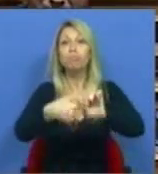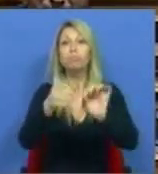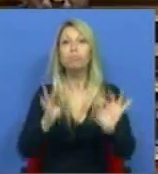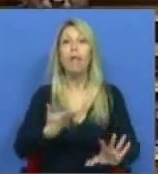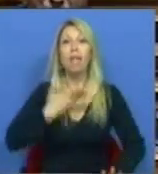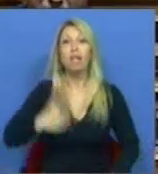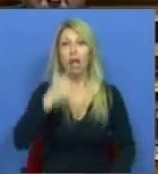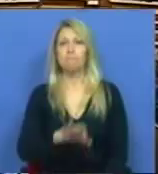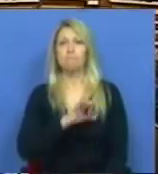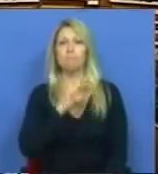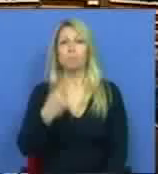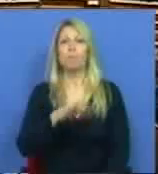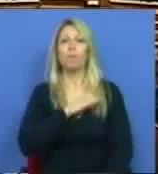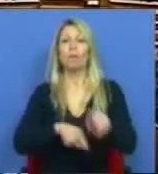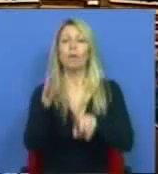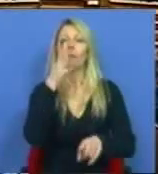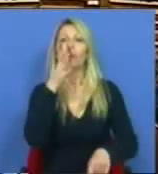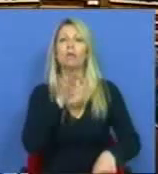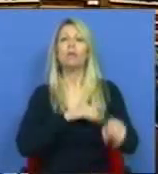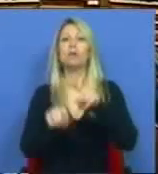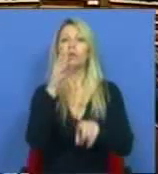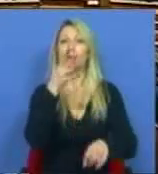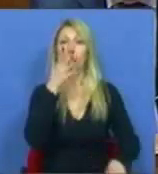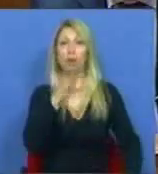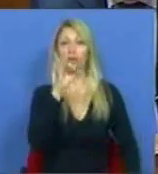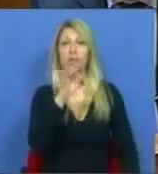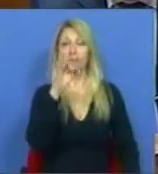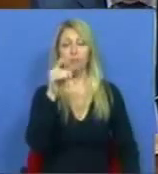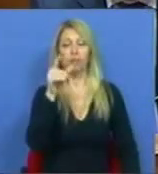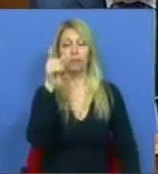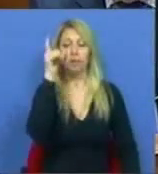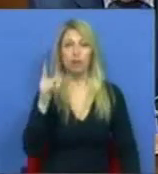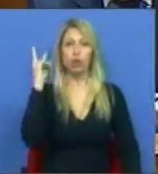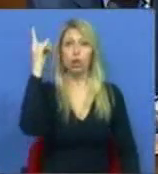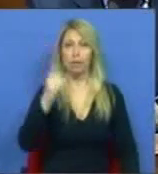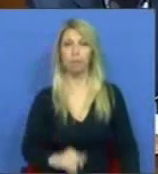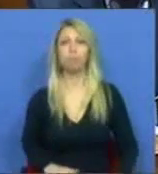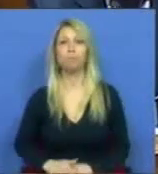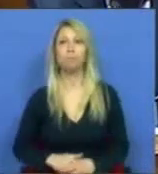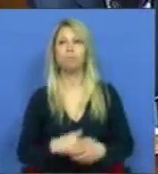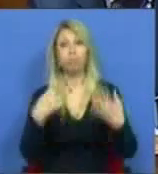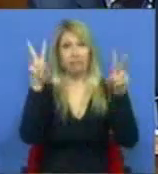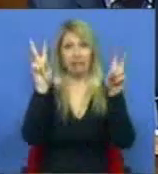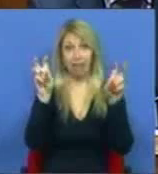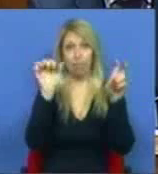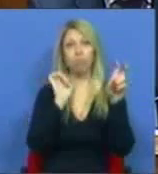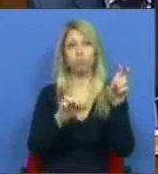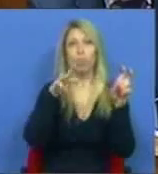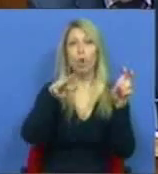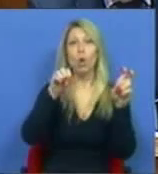do direito das pessoas. Sr. Deputado Francisco Louçã, o tema da moção de